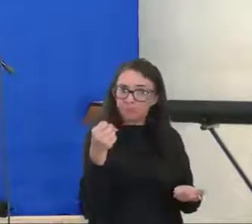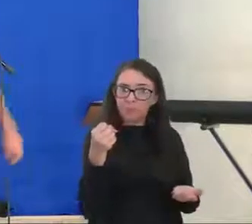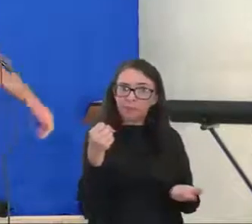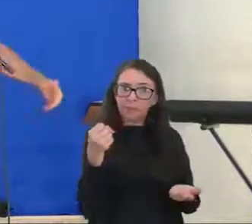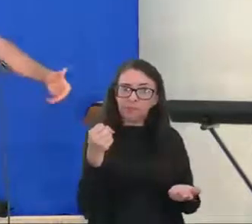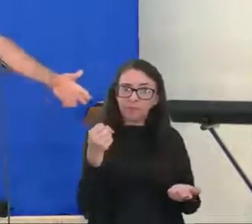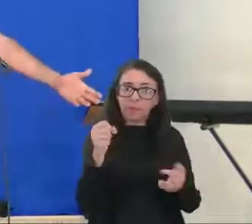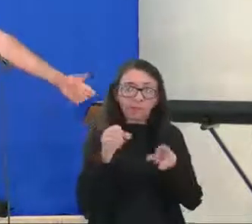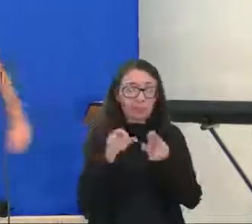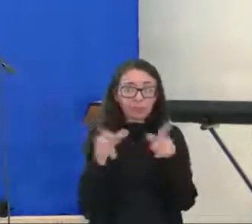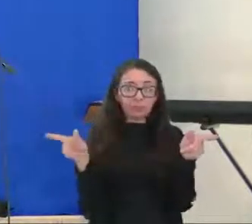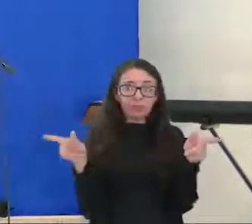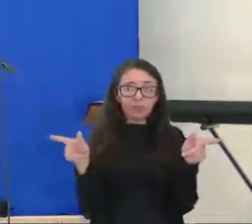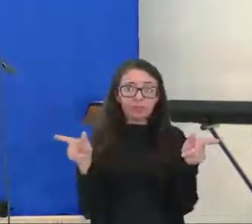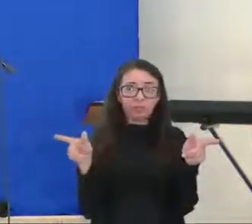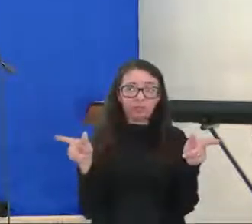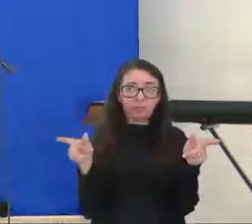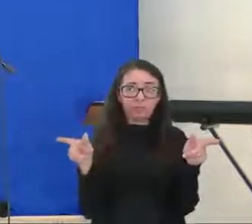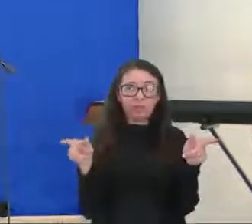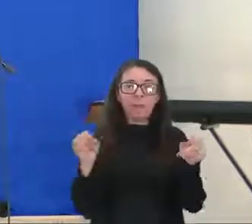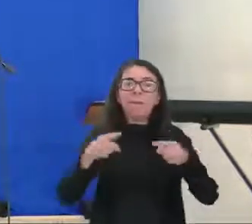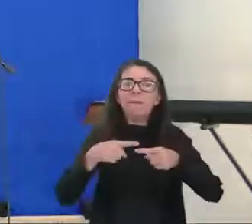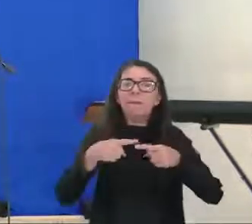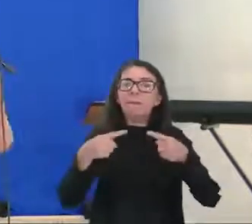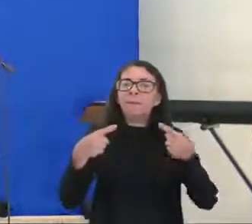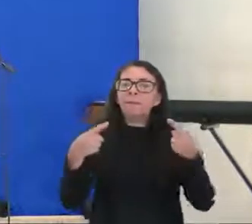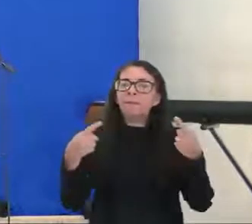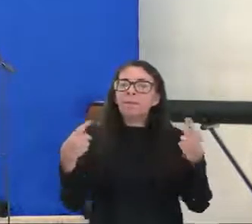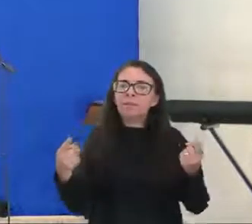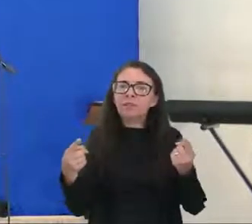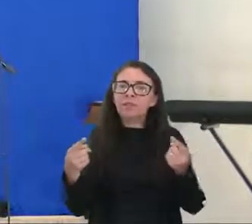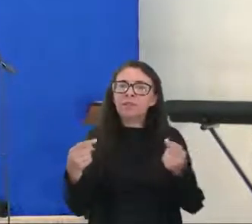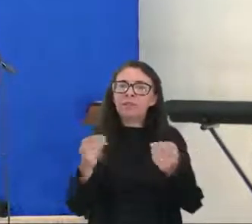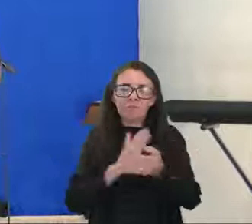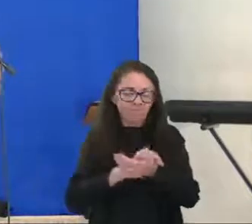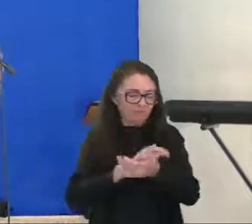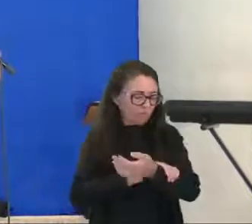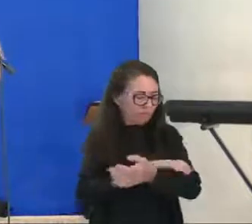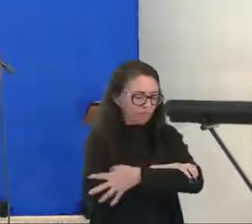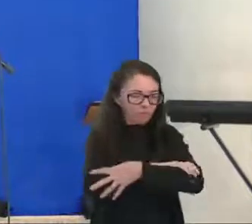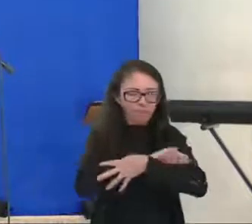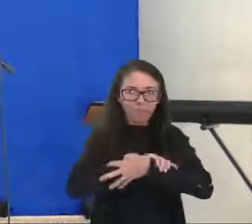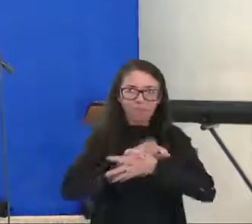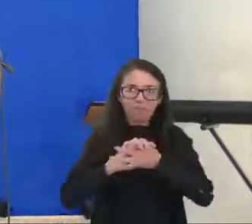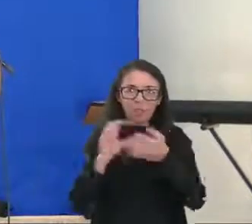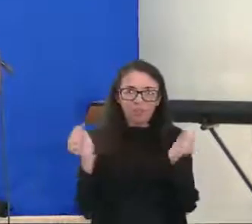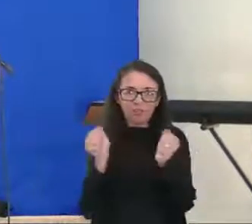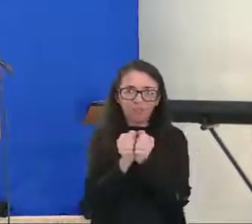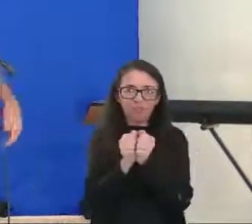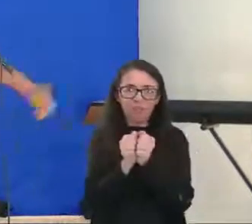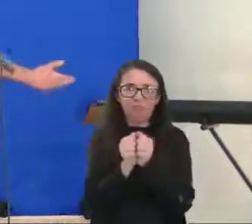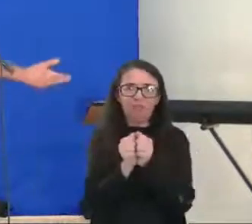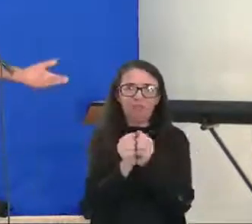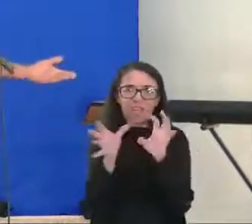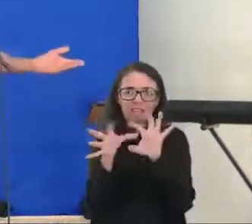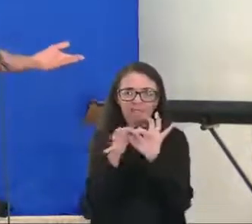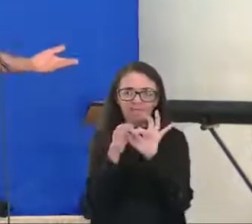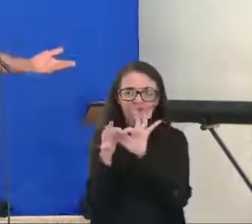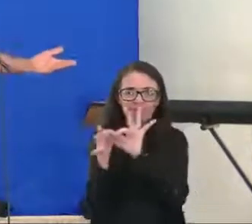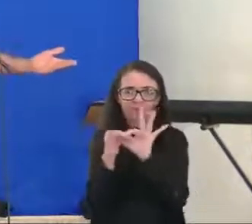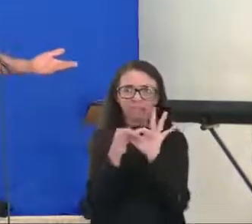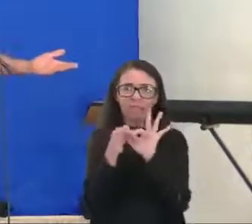A gente começa a falar do eu de novo, Edmilson. Aí eu queria então, sei lá, eu queria fazer isso.